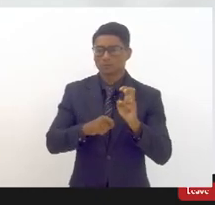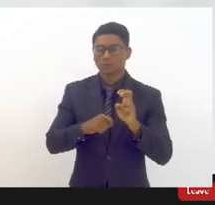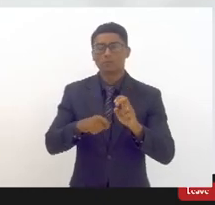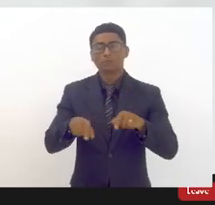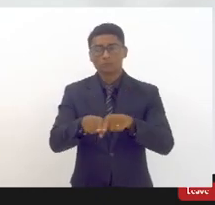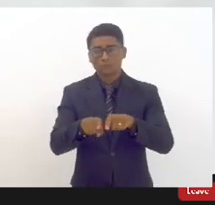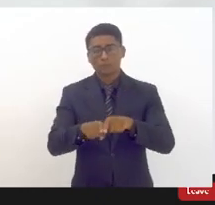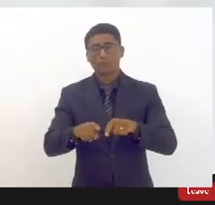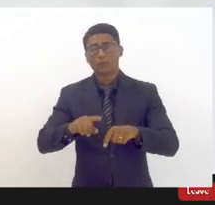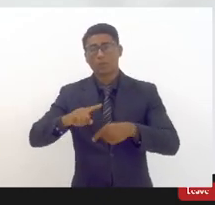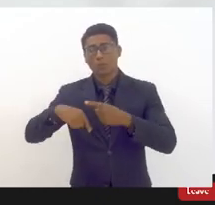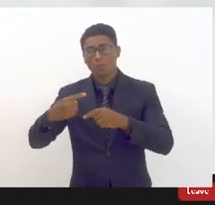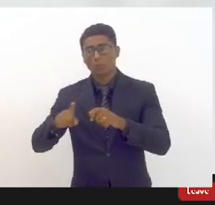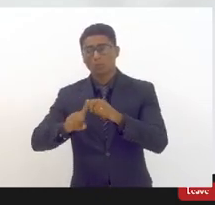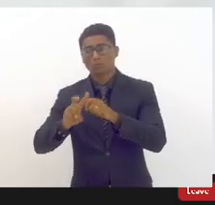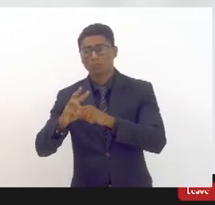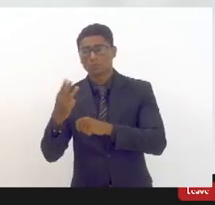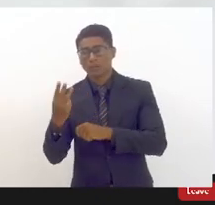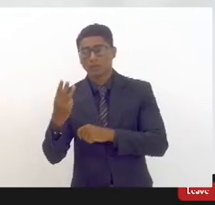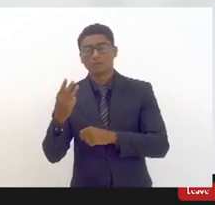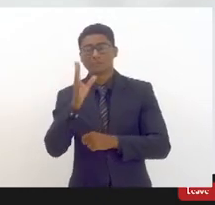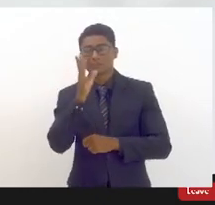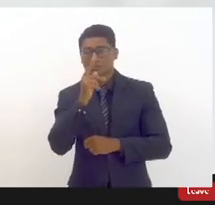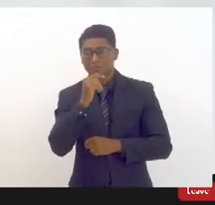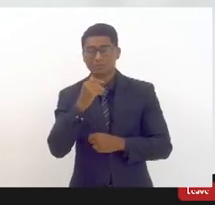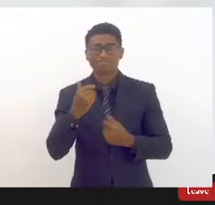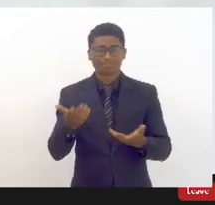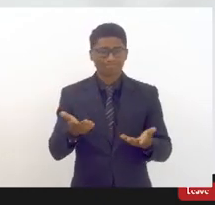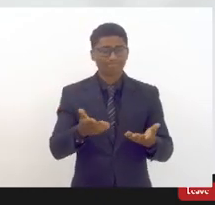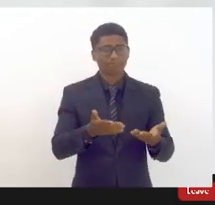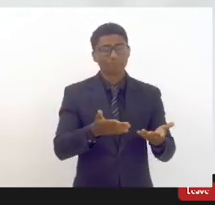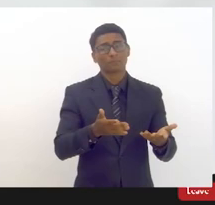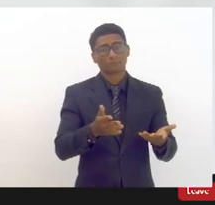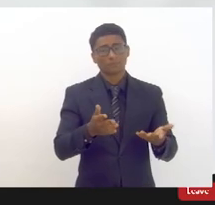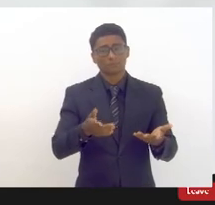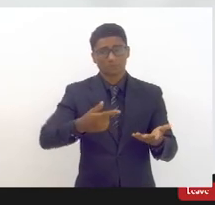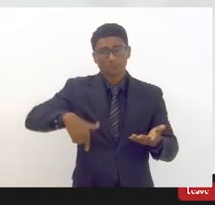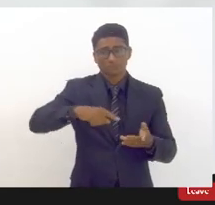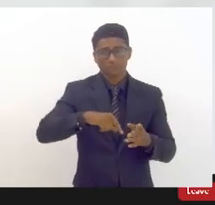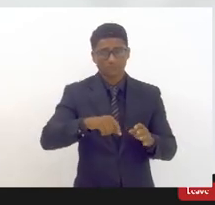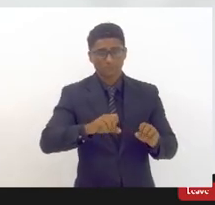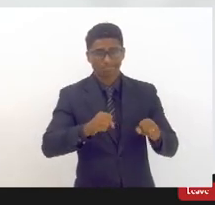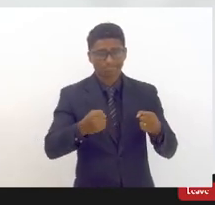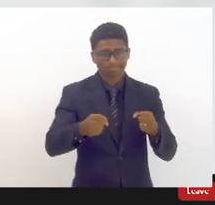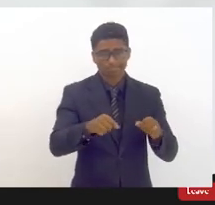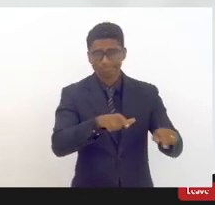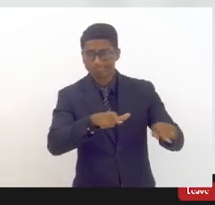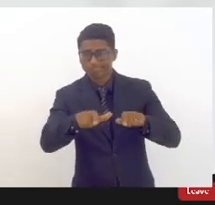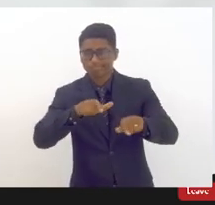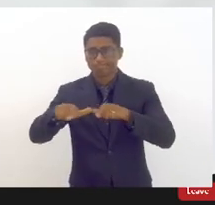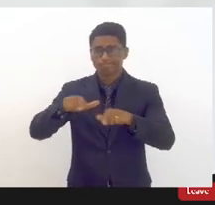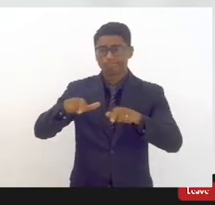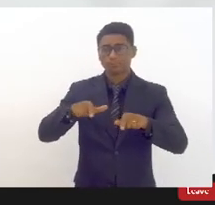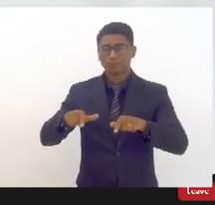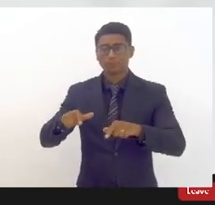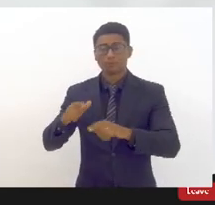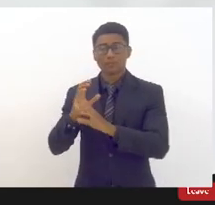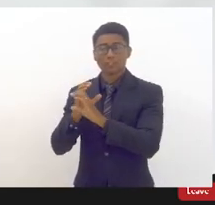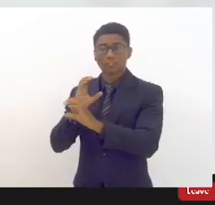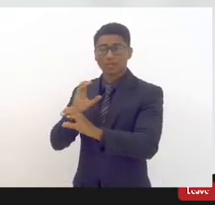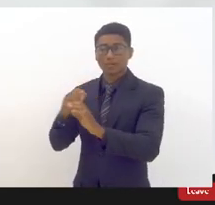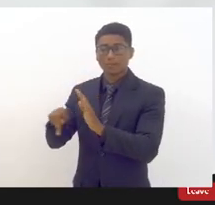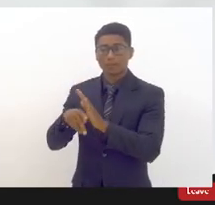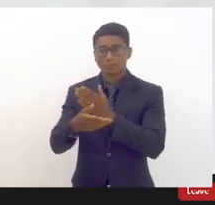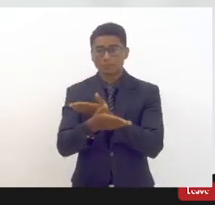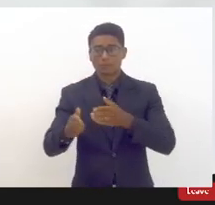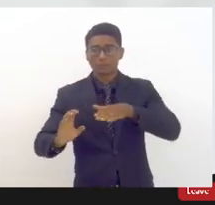2-3 meses. Então, esses ajustes finos estão sendo realizados aí nessa discussão entre as engenharias das prestadoras,